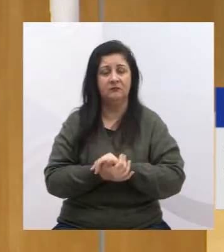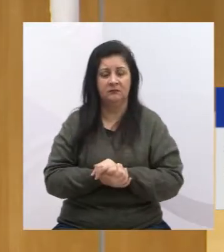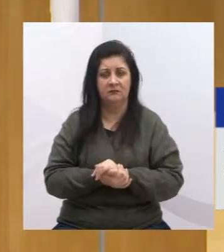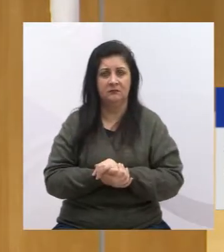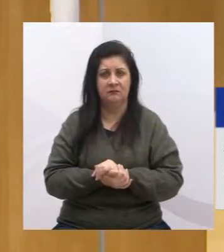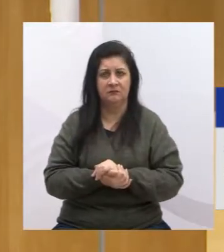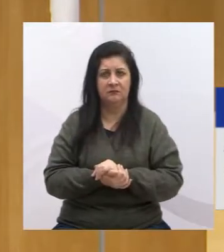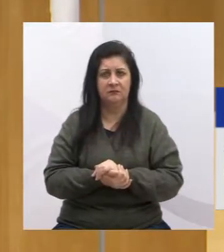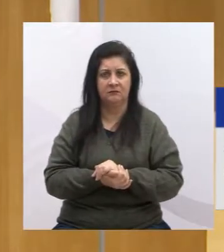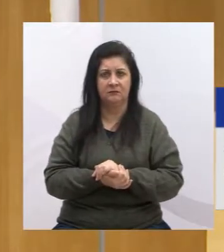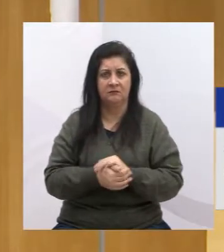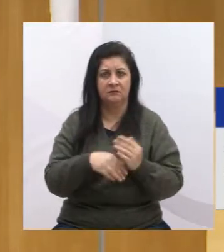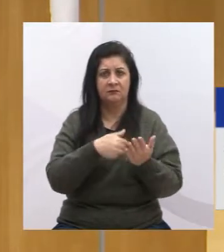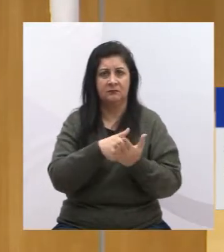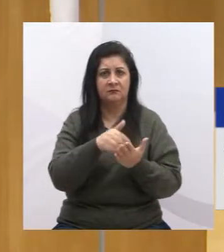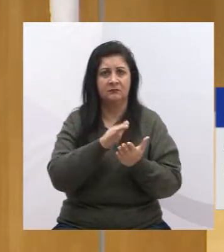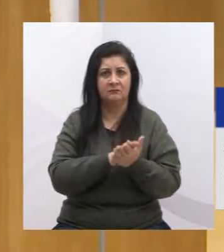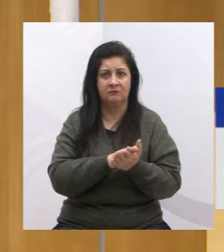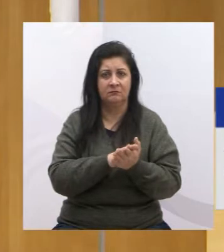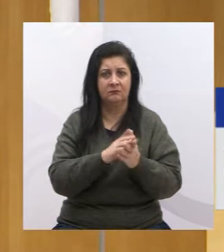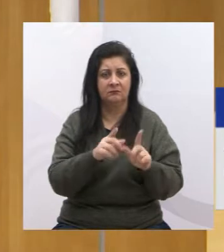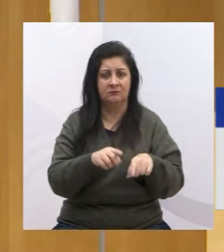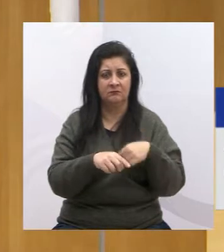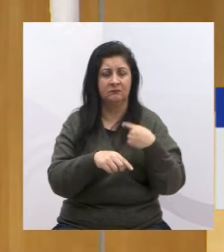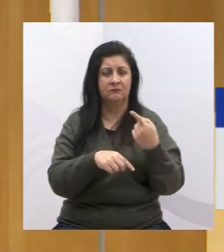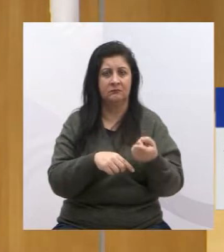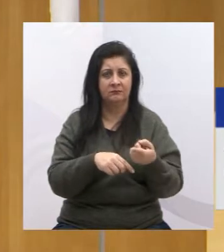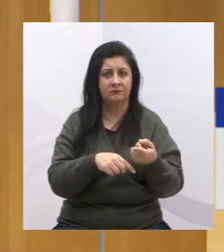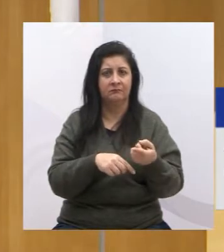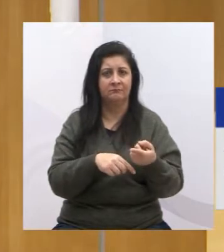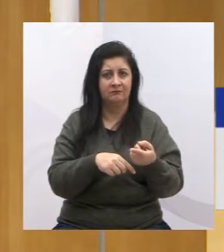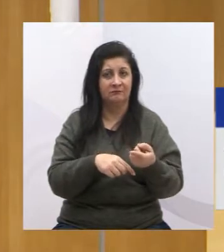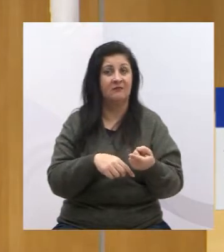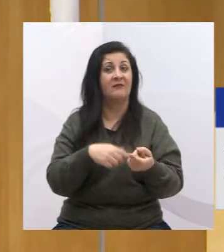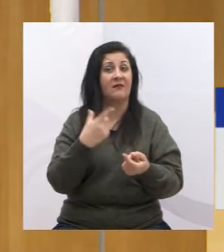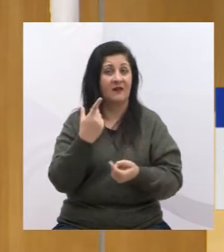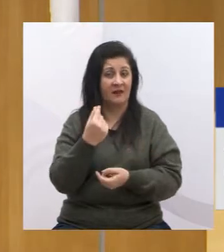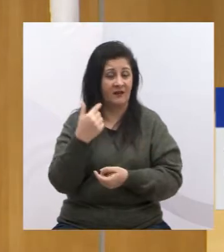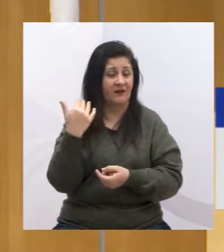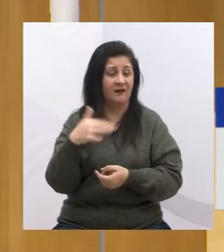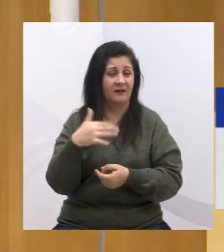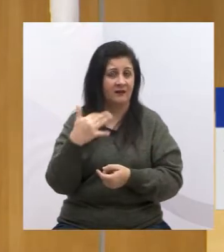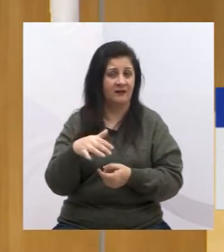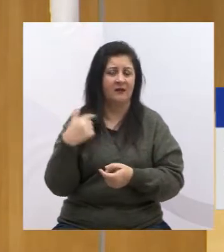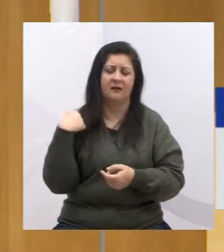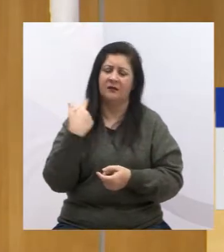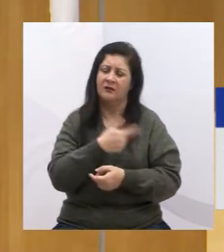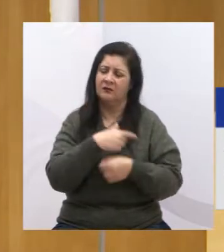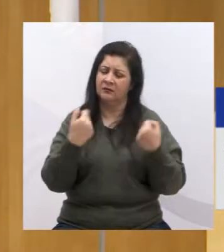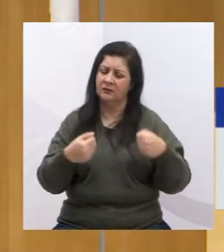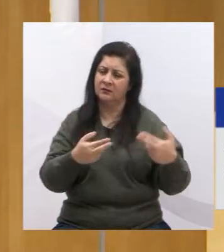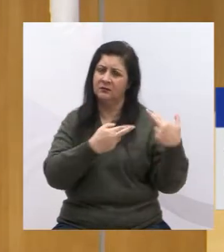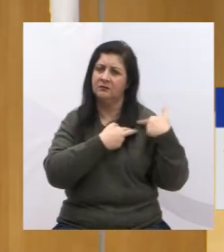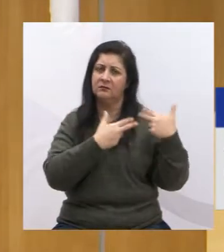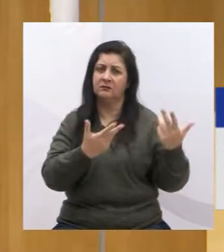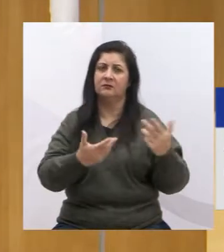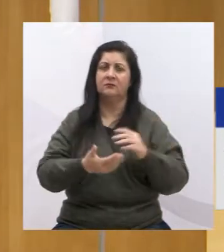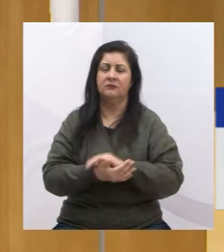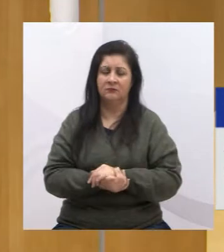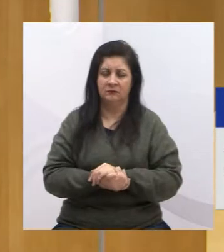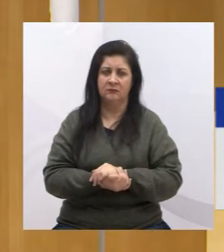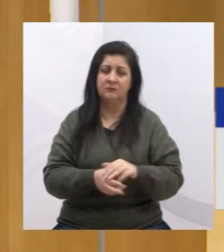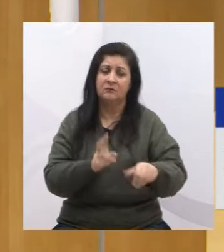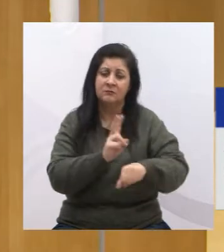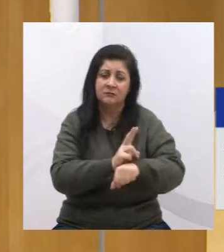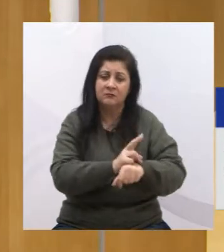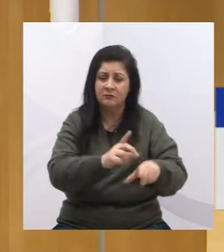multa depois vai ser pesada agora. Entendemos que nós devemos fazer a nossa parte em preservar áreas para que